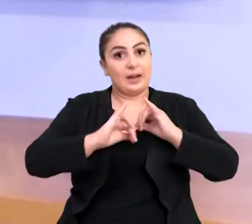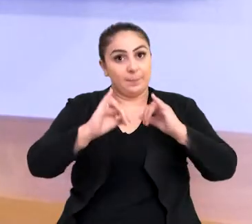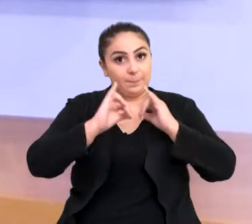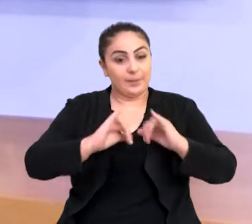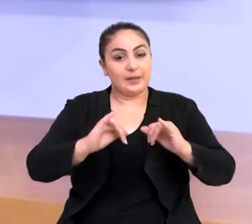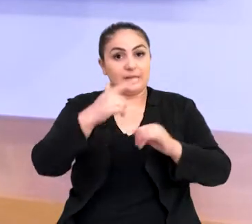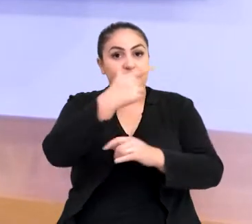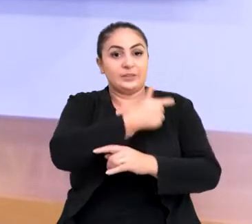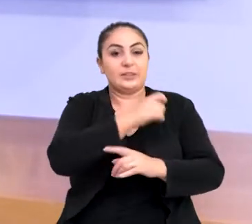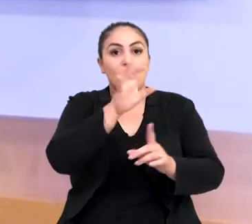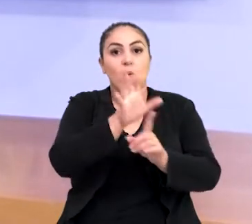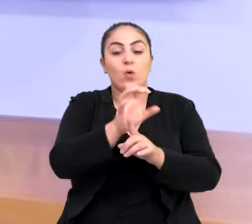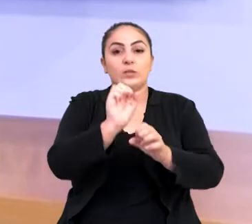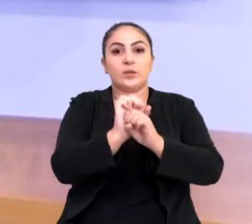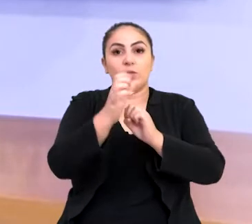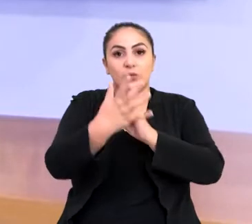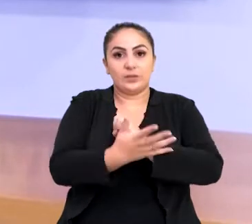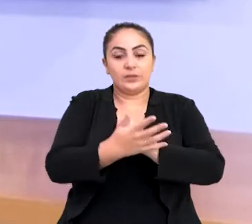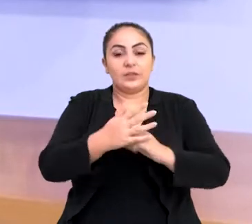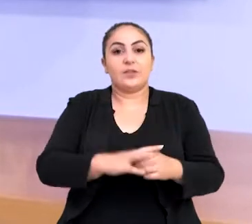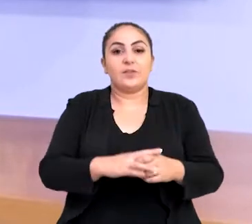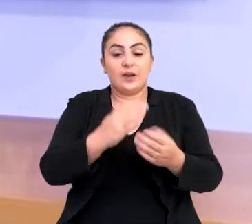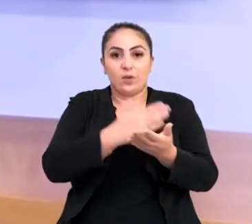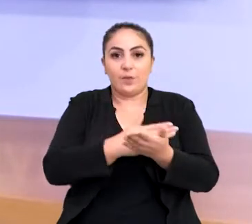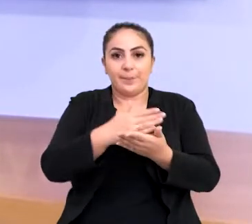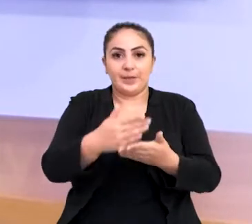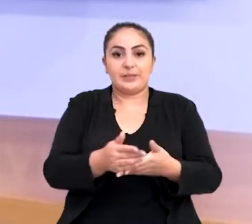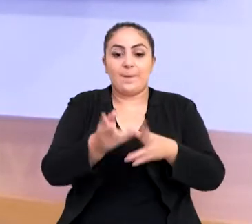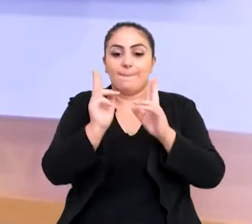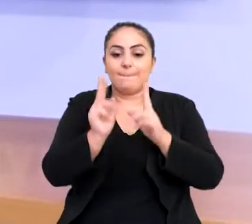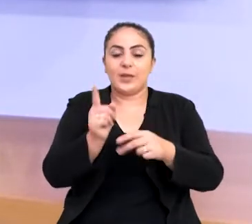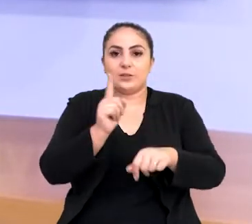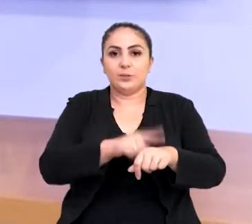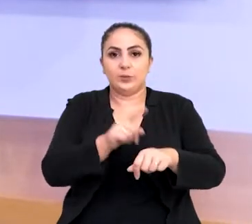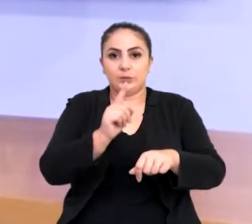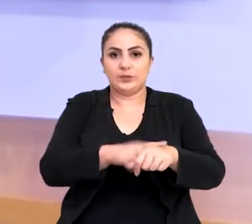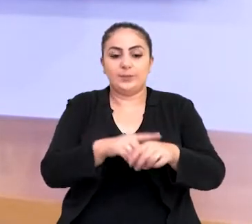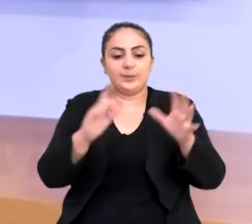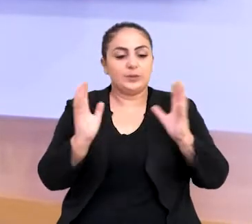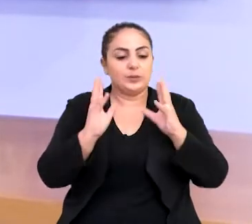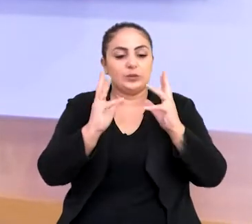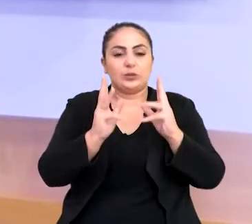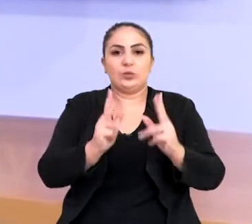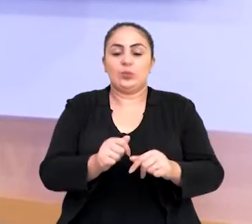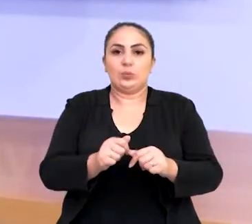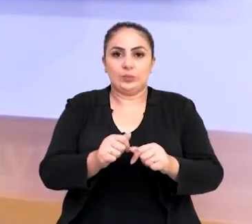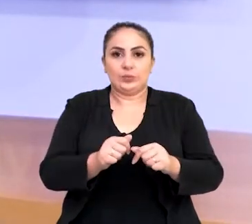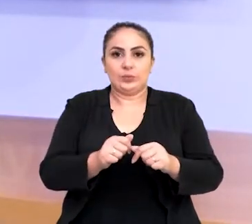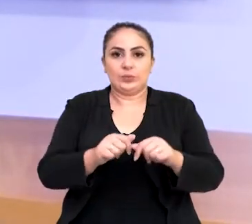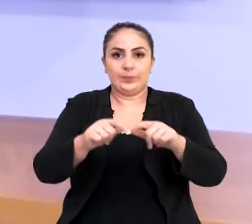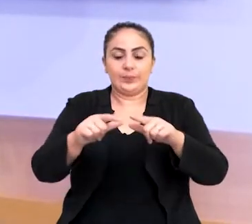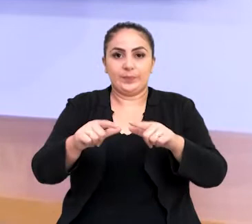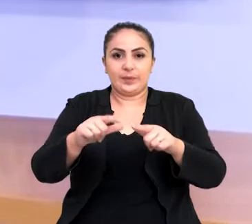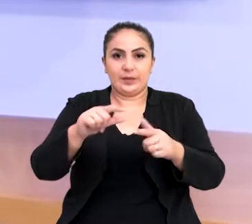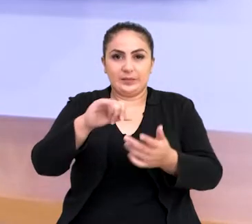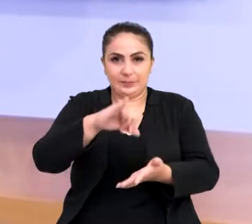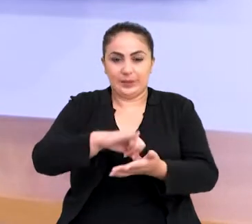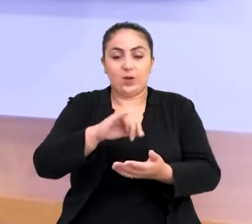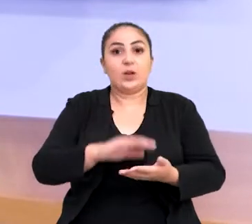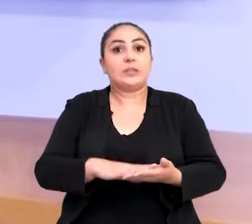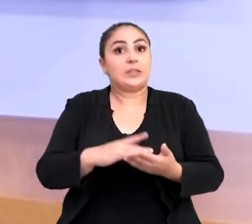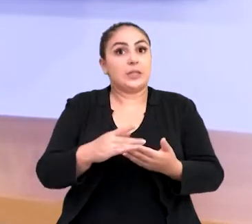A campanha de vacinação contra a Covid deverá começar ao mesmo tempo em todas as capitais,